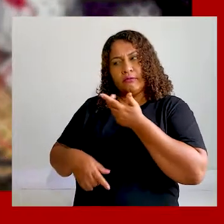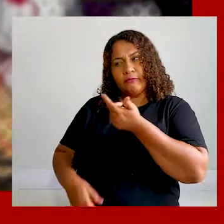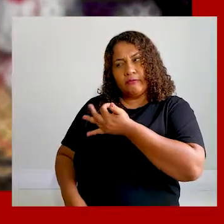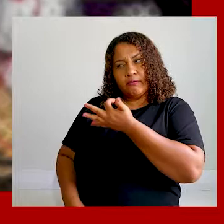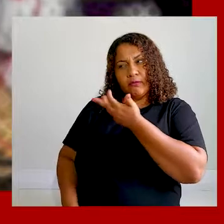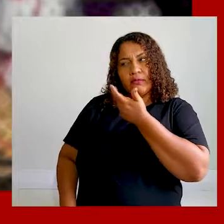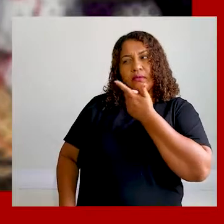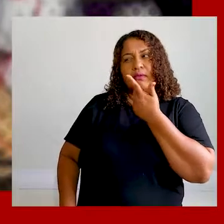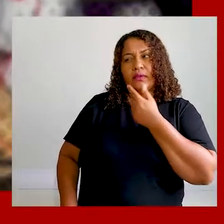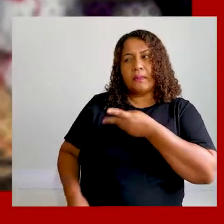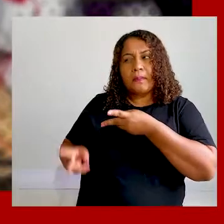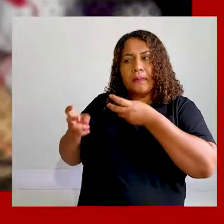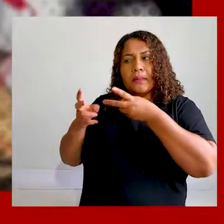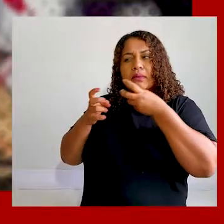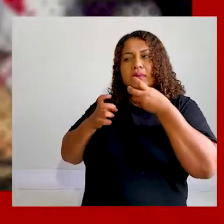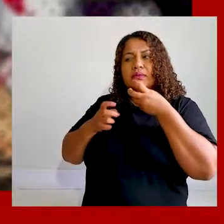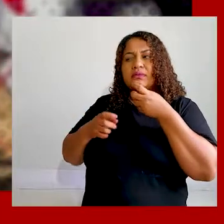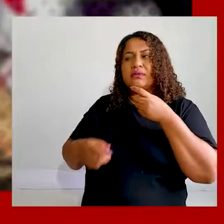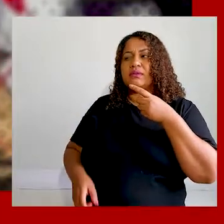Siga minha voz.